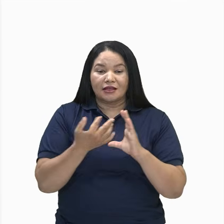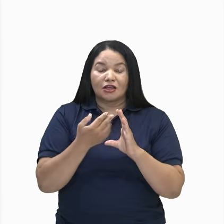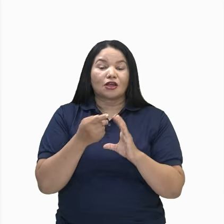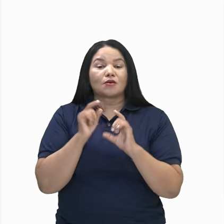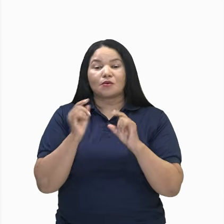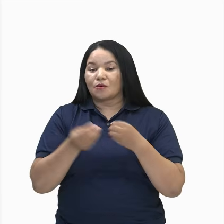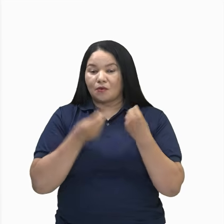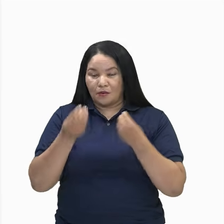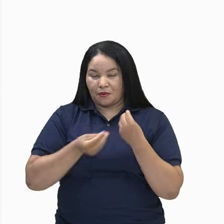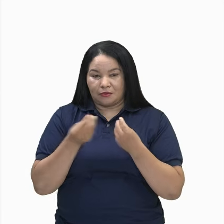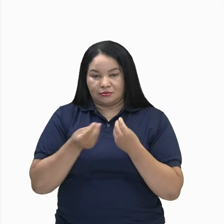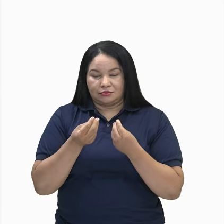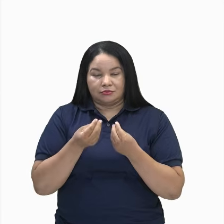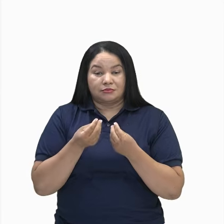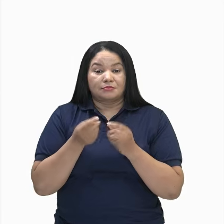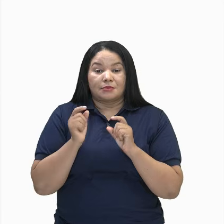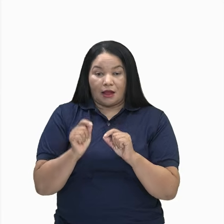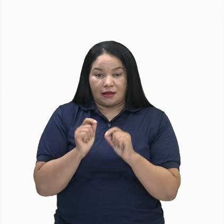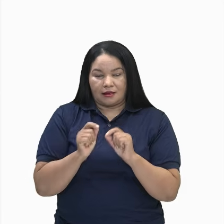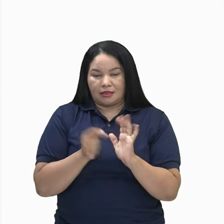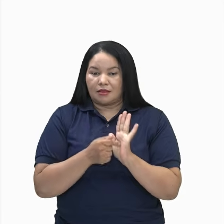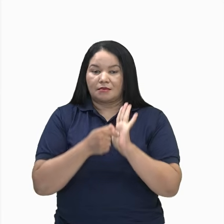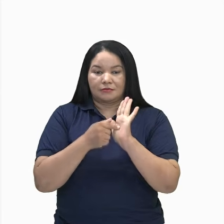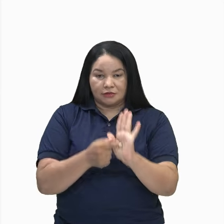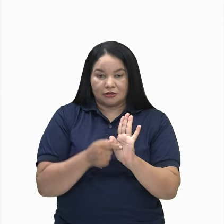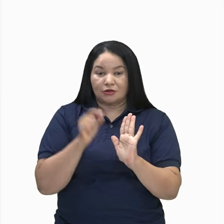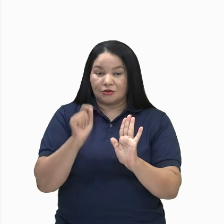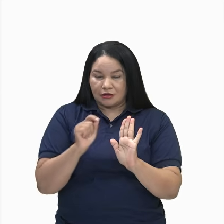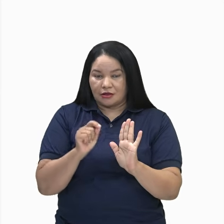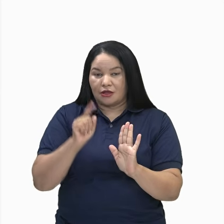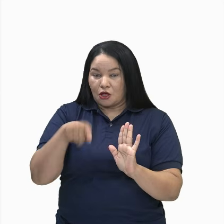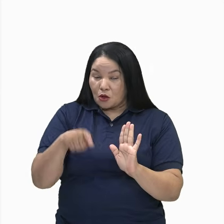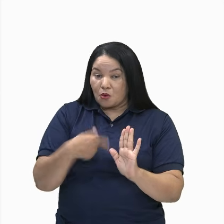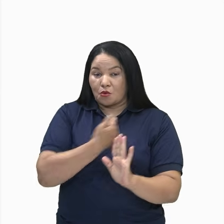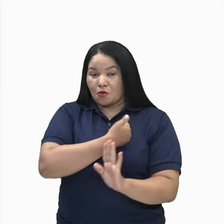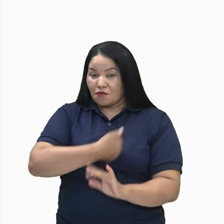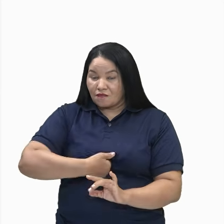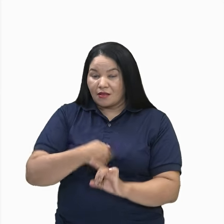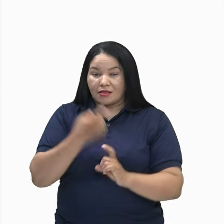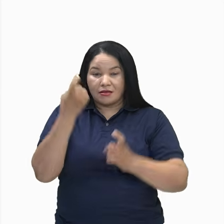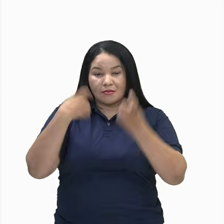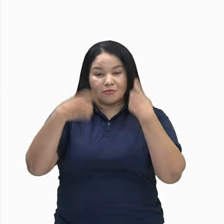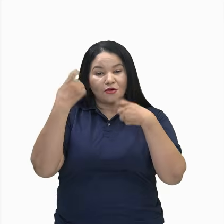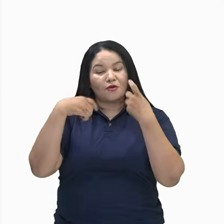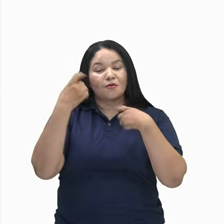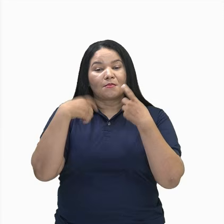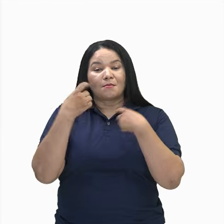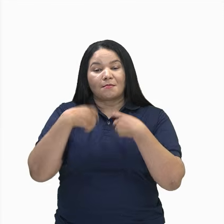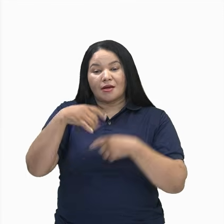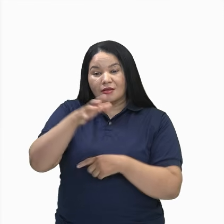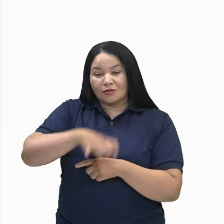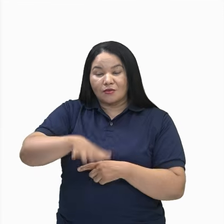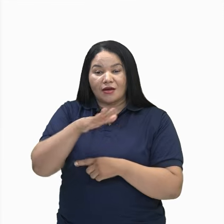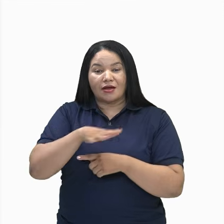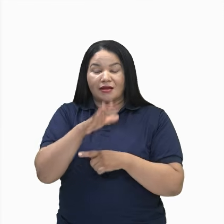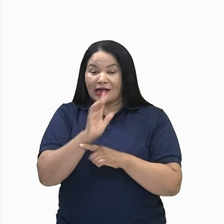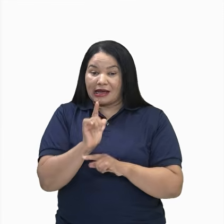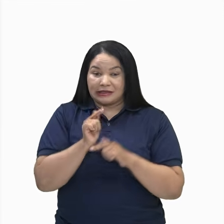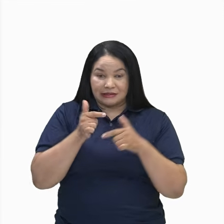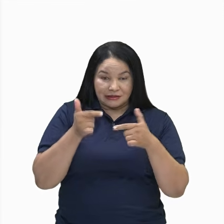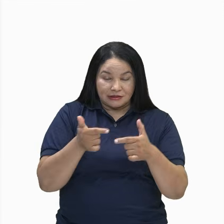de modo a demonstrar que é um governo que se preocupa com a questão aí das